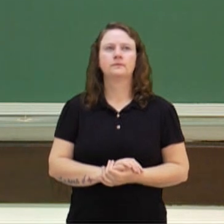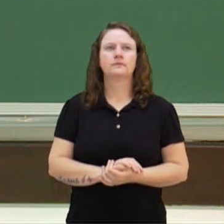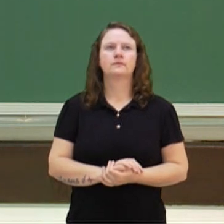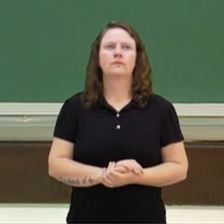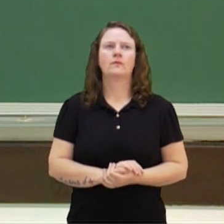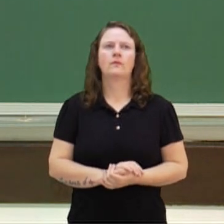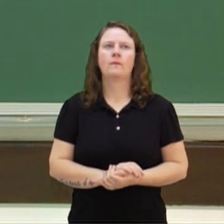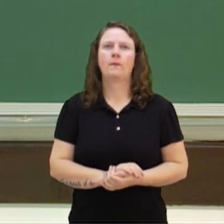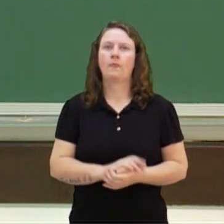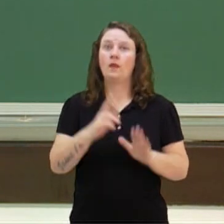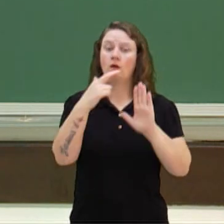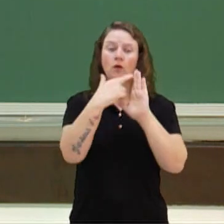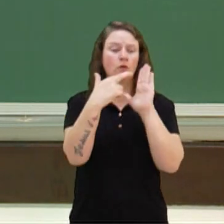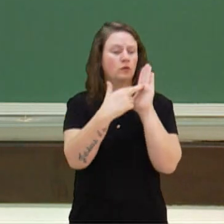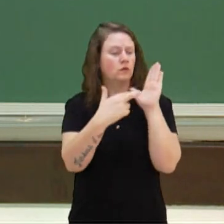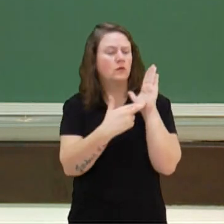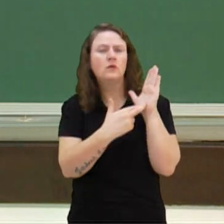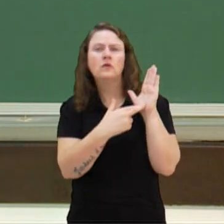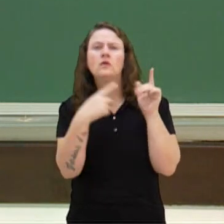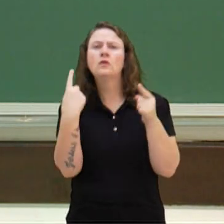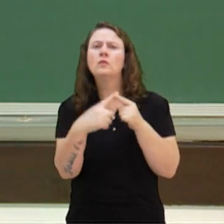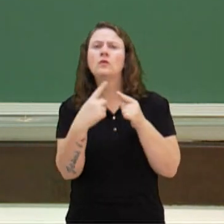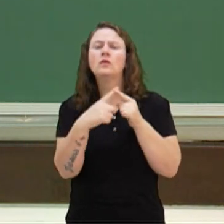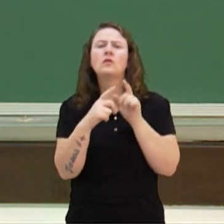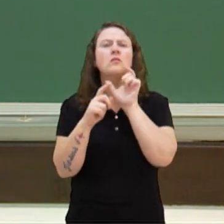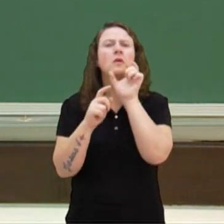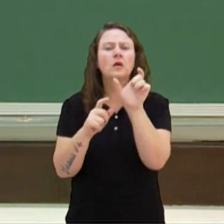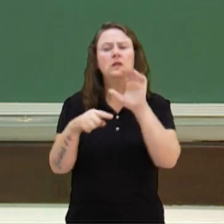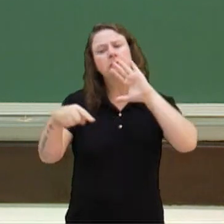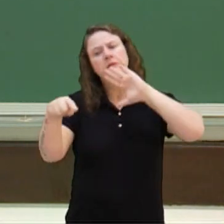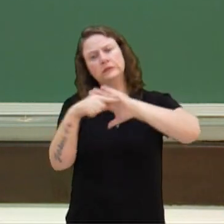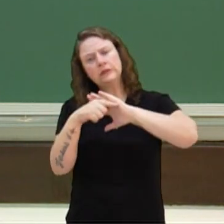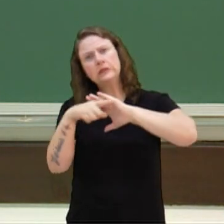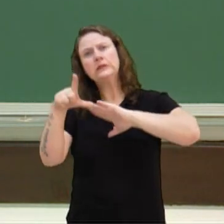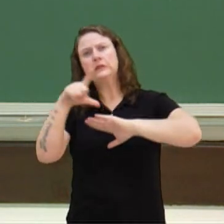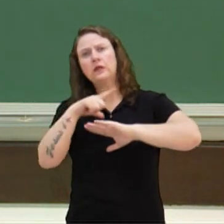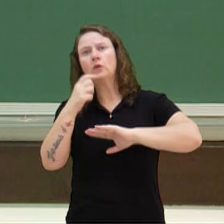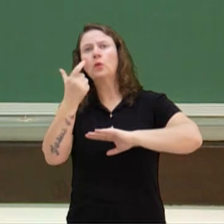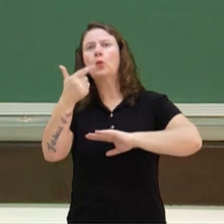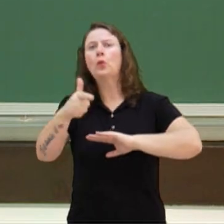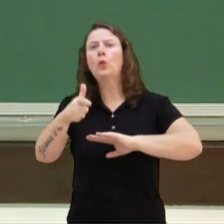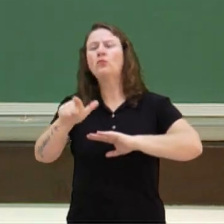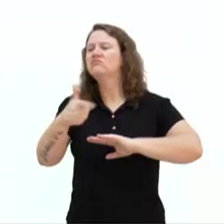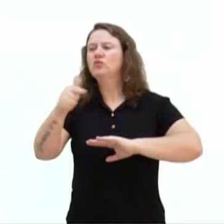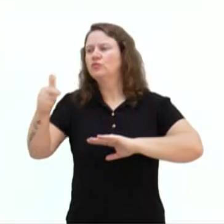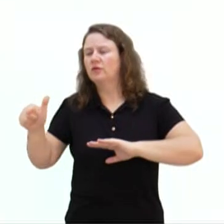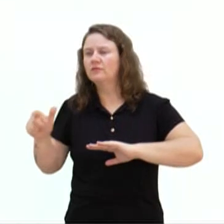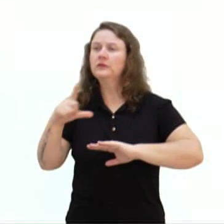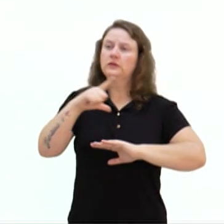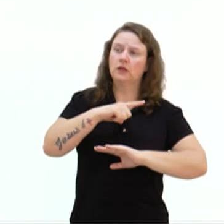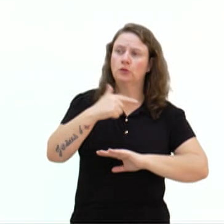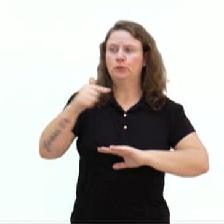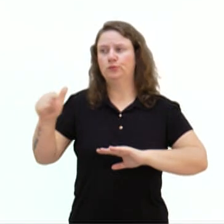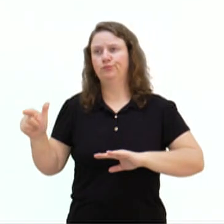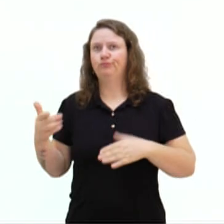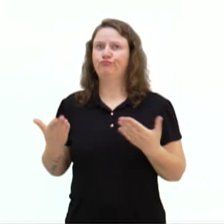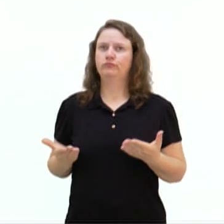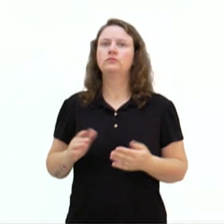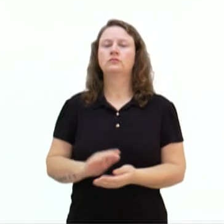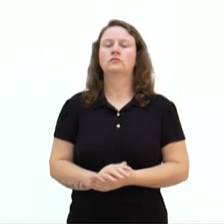Então vamos ver as regras. Por que aquelas palavras foram escritas com hífen e outras não? Vamos lá? Então, o hífen é usado